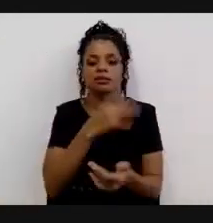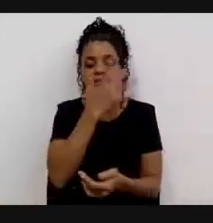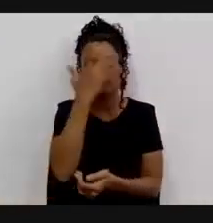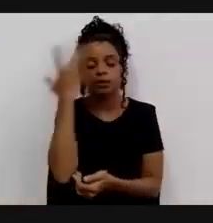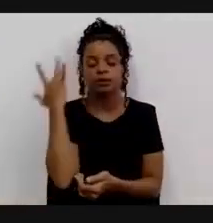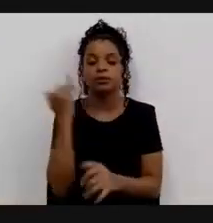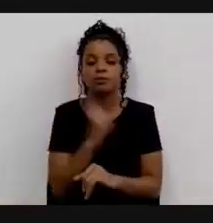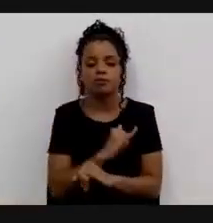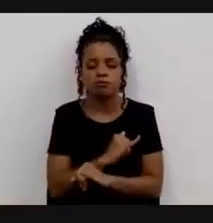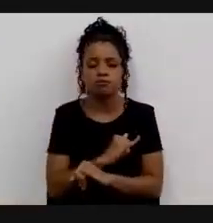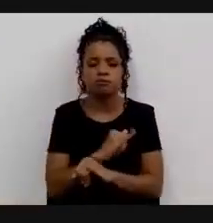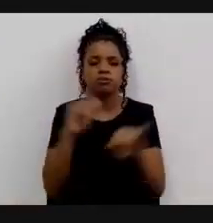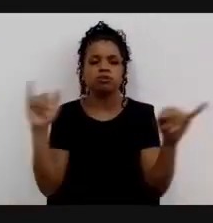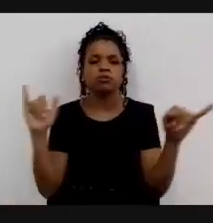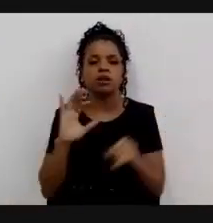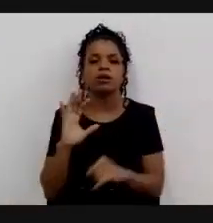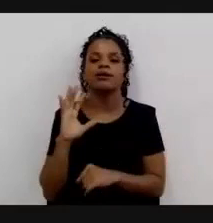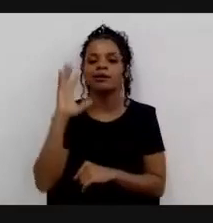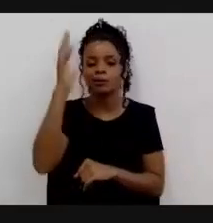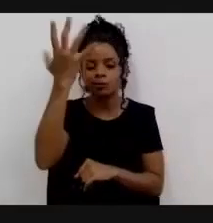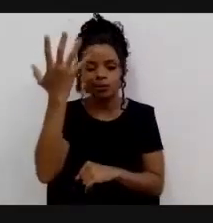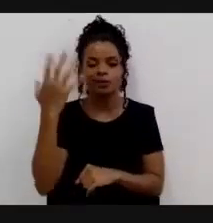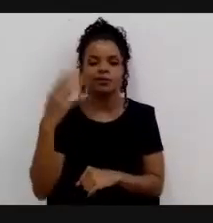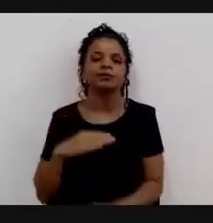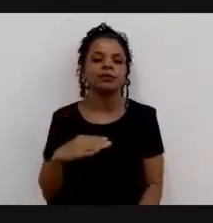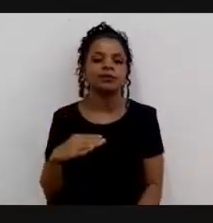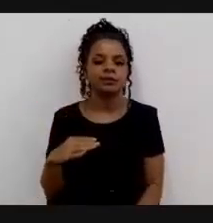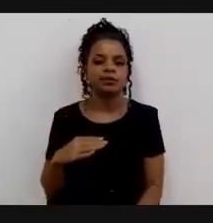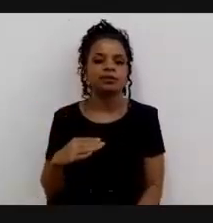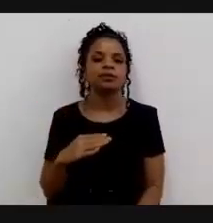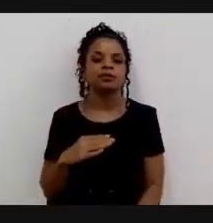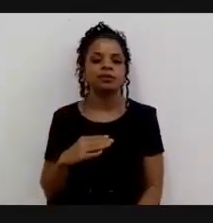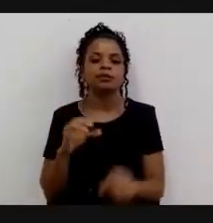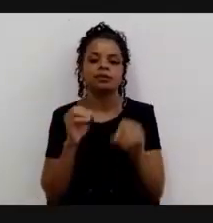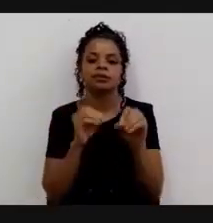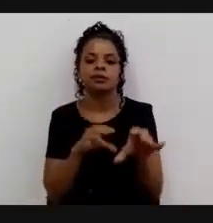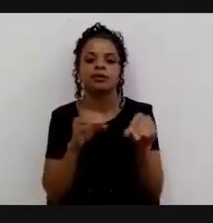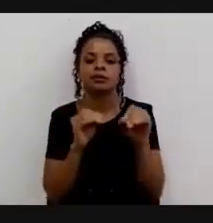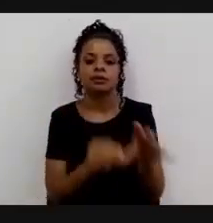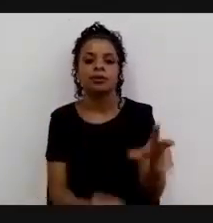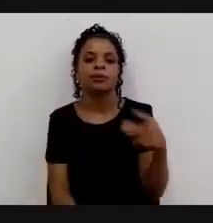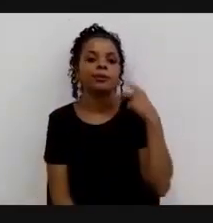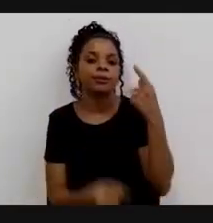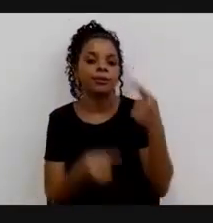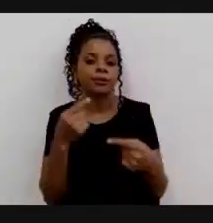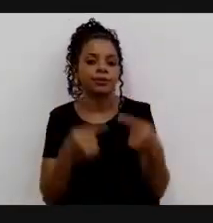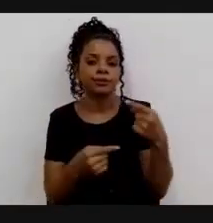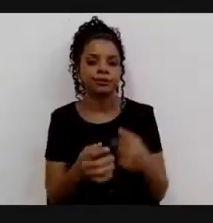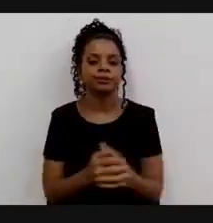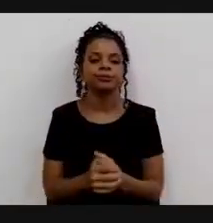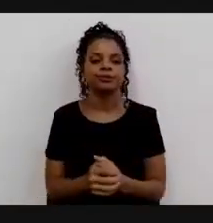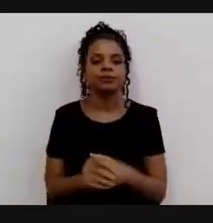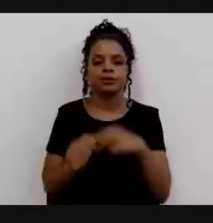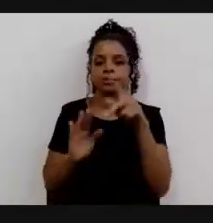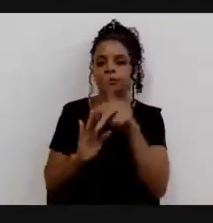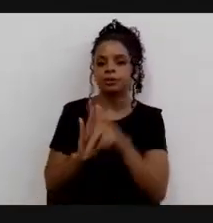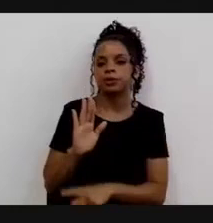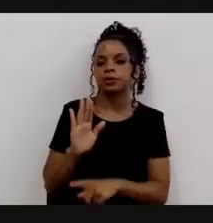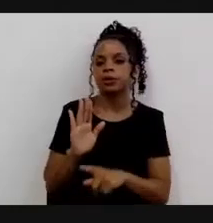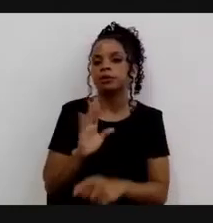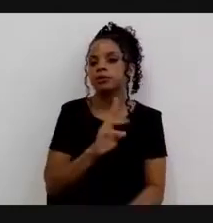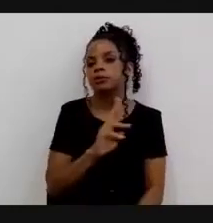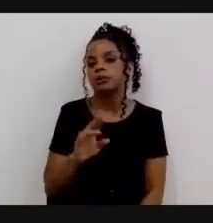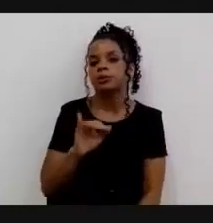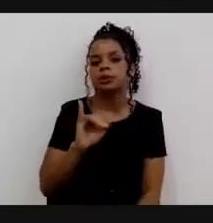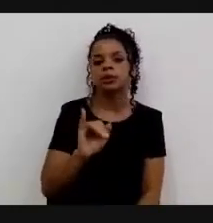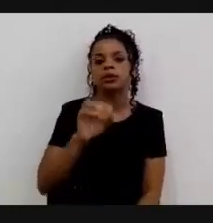falando do que acontece lá, levando a educação política para fora. Então o projeto chama Imersão, acontece lá em Sorocaba,